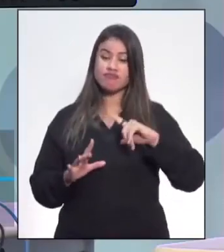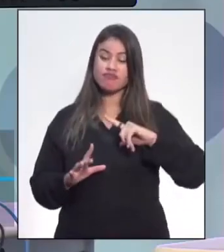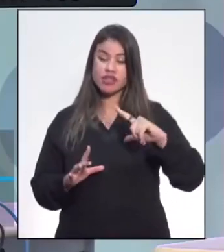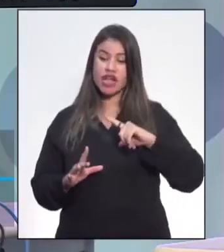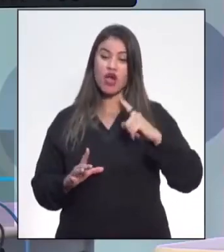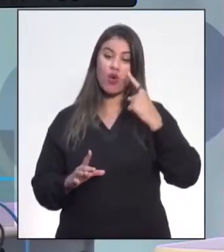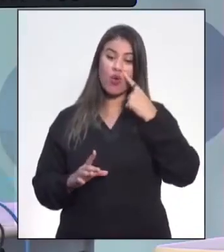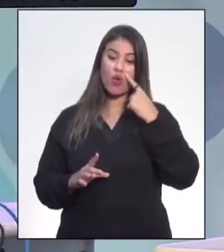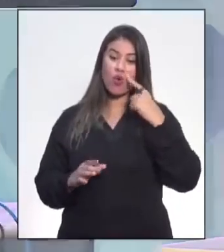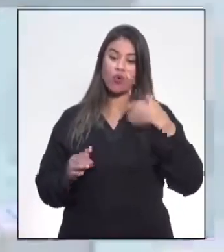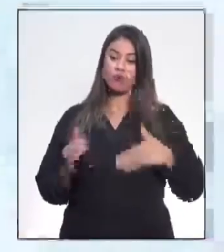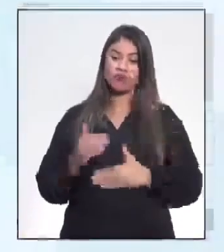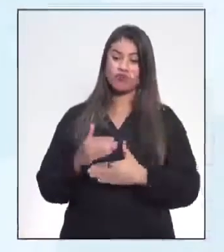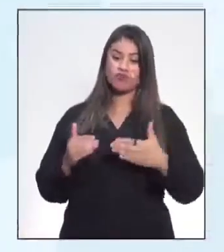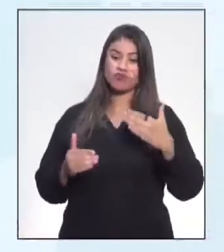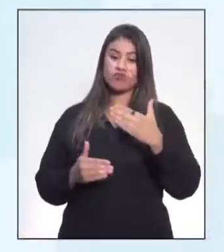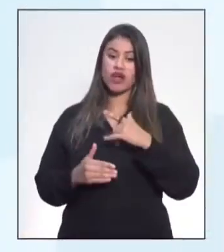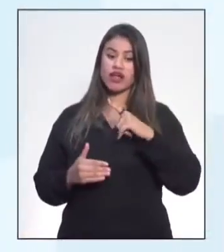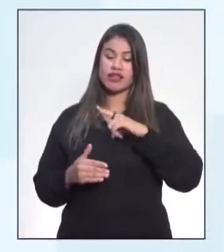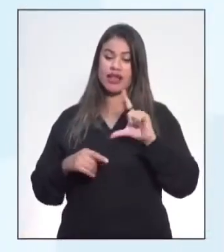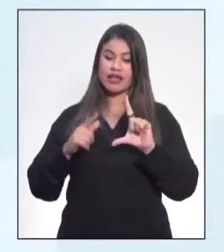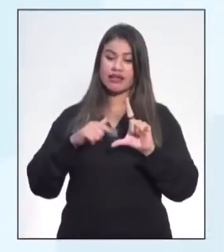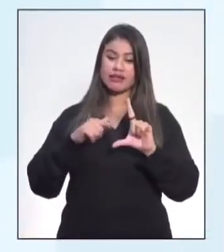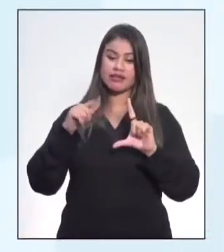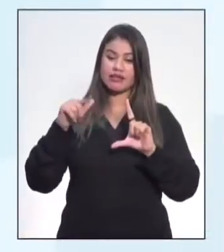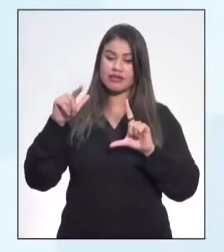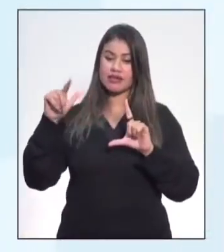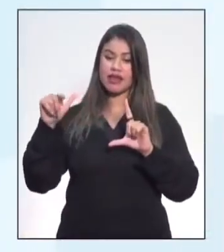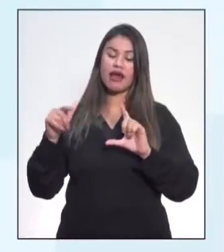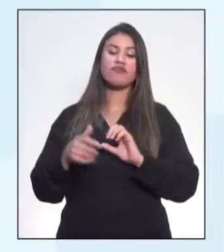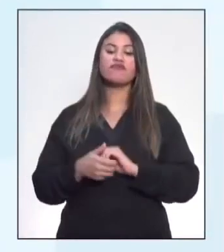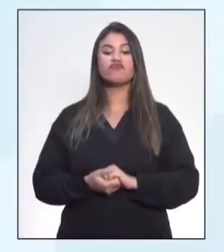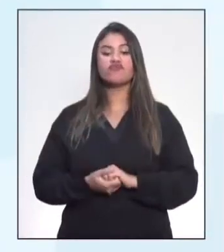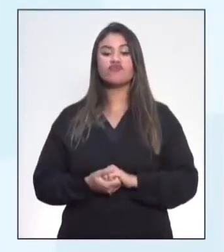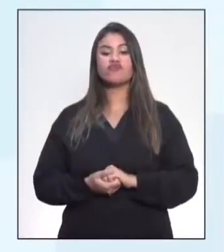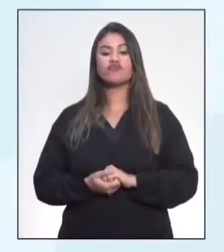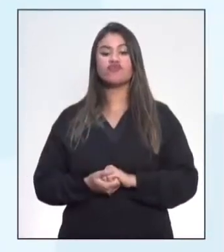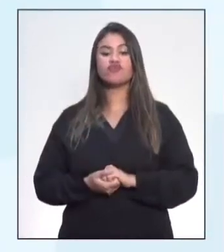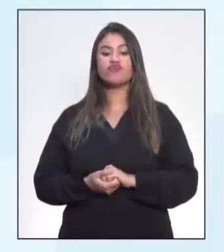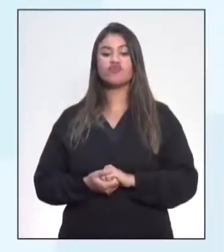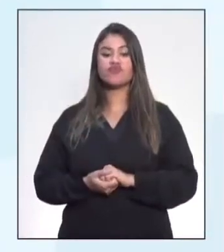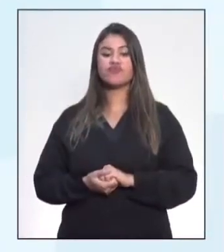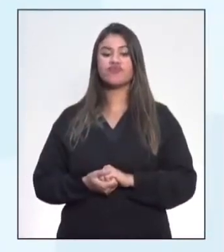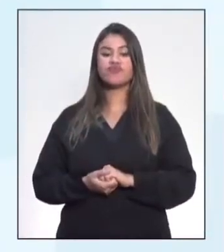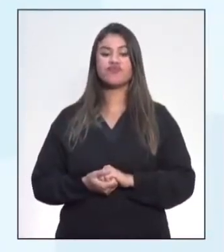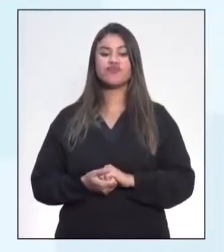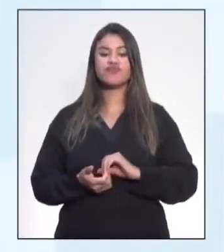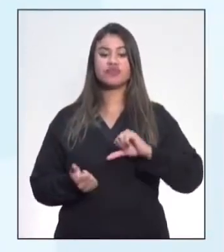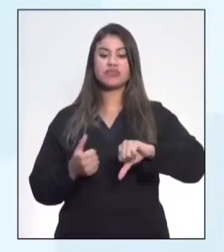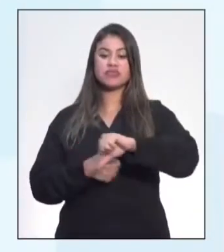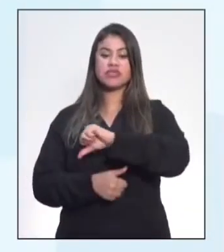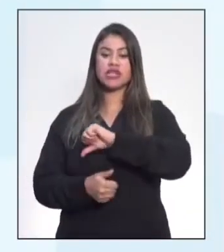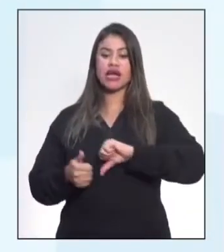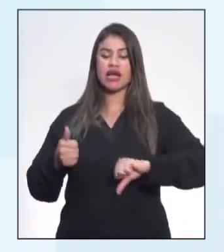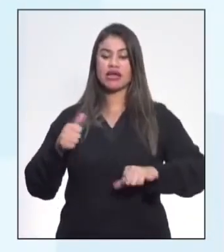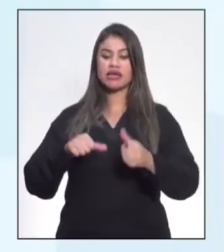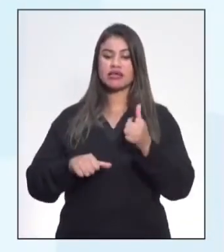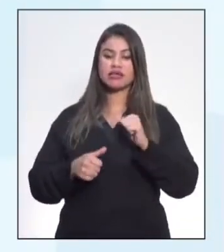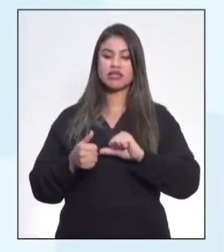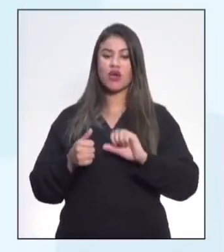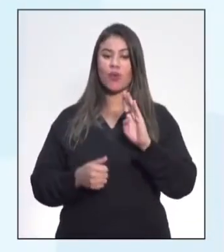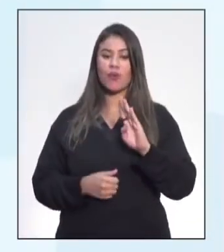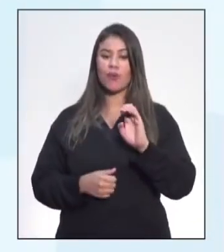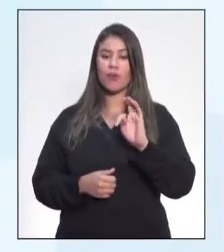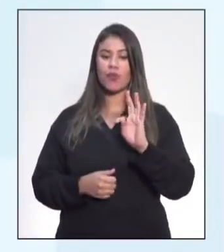tela, agora eu vou trabalhar com um gráfico com vocês, tá? Ele fala assim, na reação entre